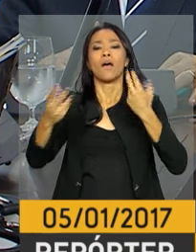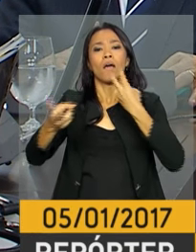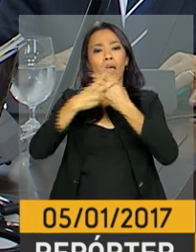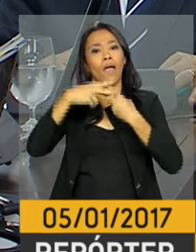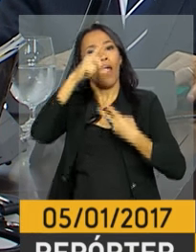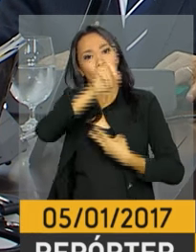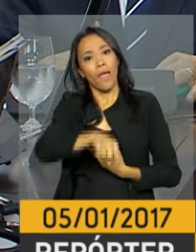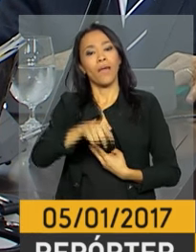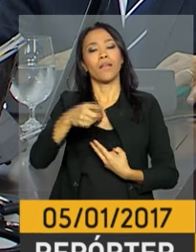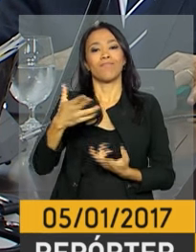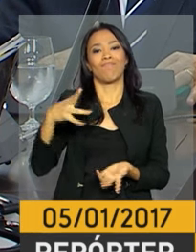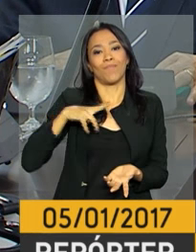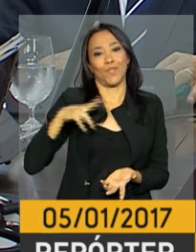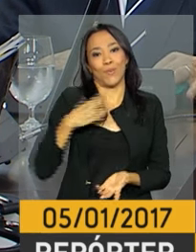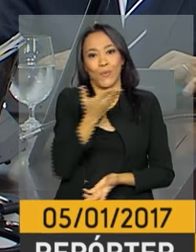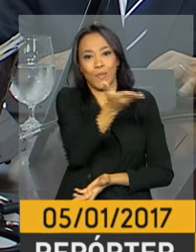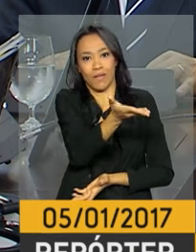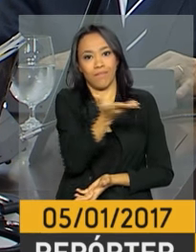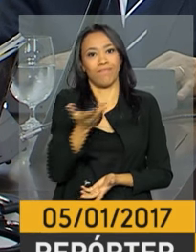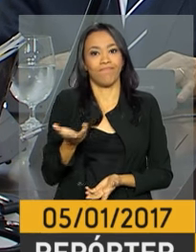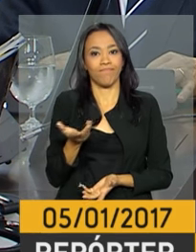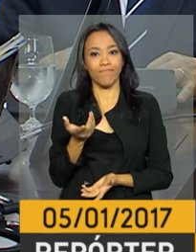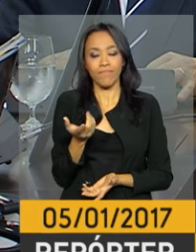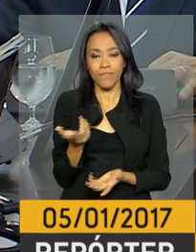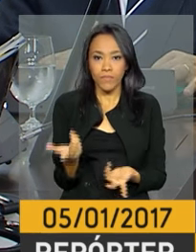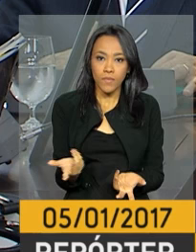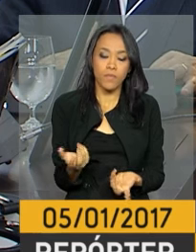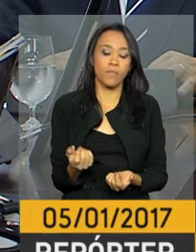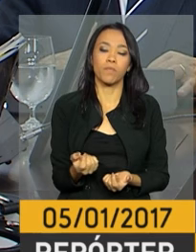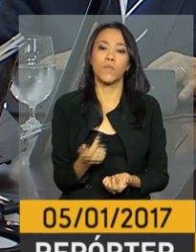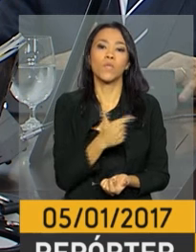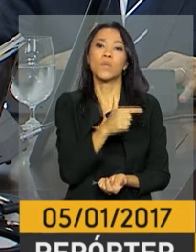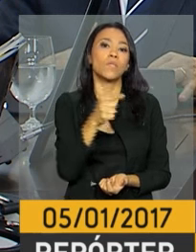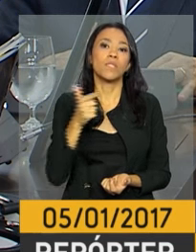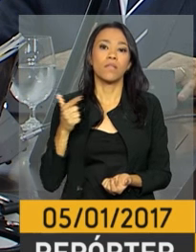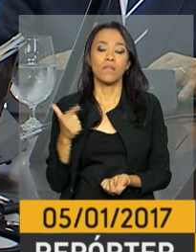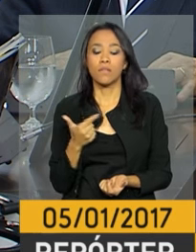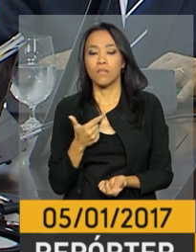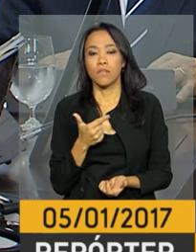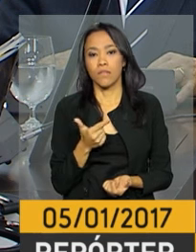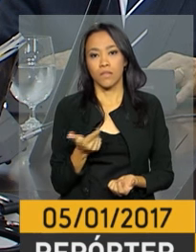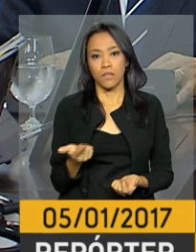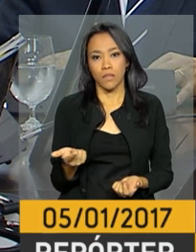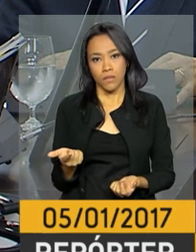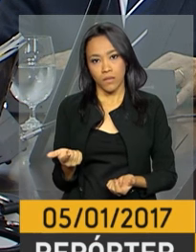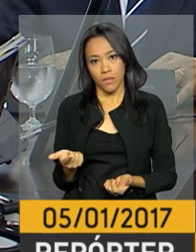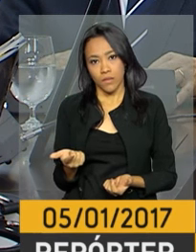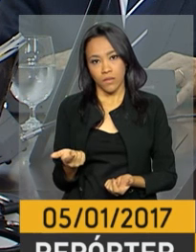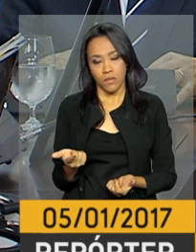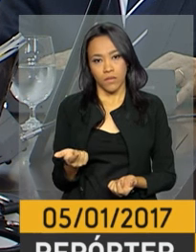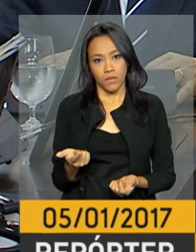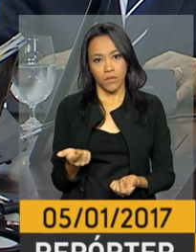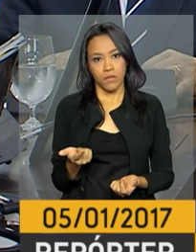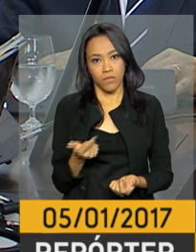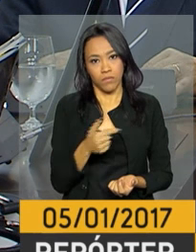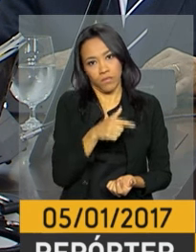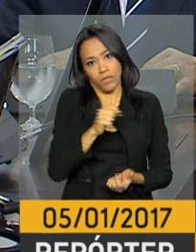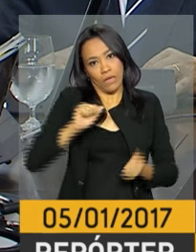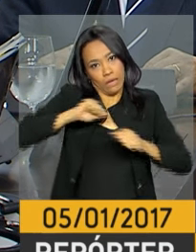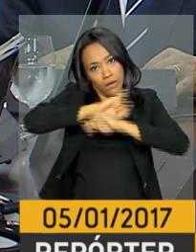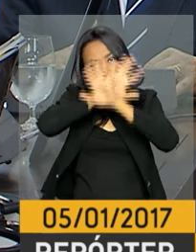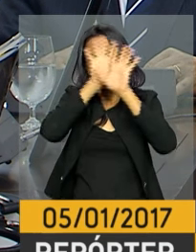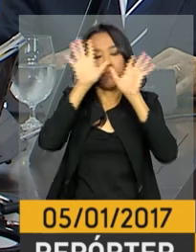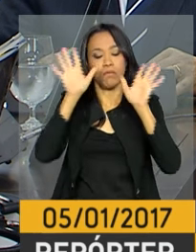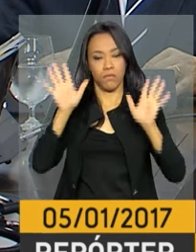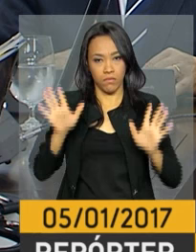privatizado e portanto não houve por assim dizer uma responsabilidade digamos muito objetiva muito clara